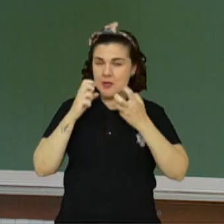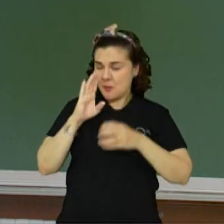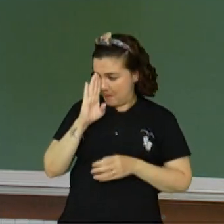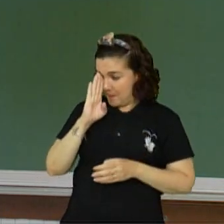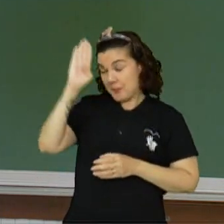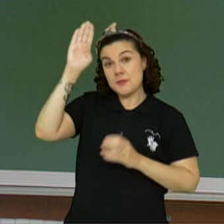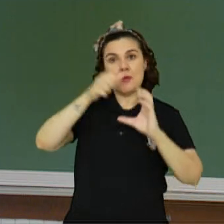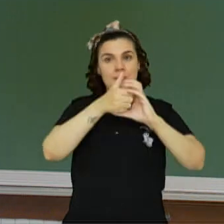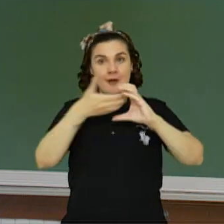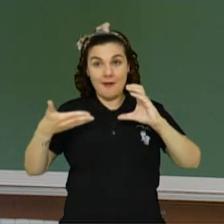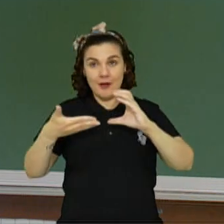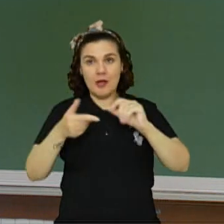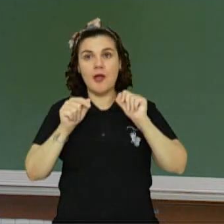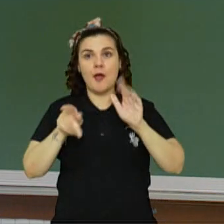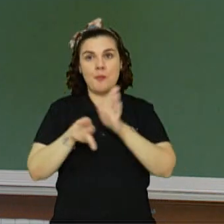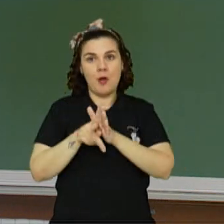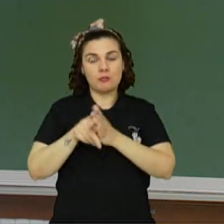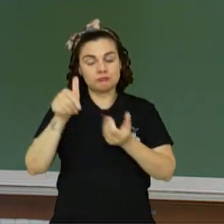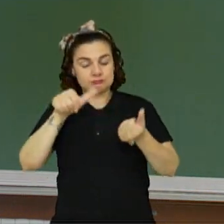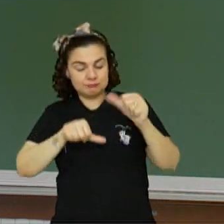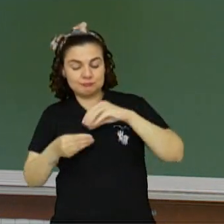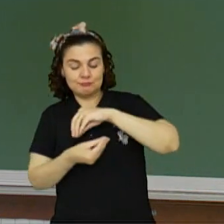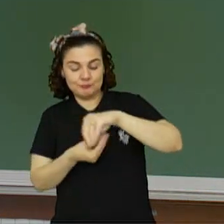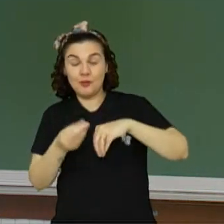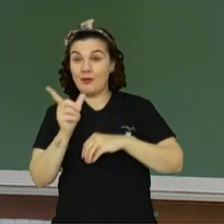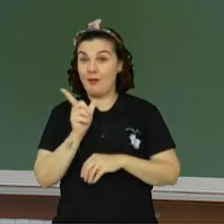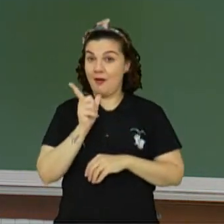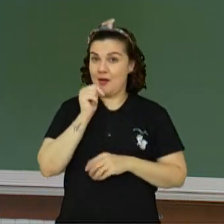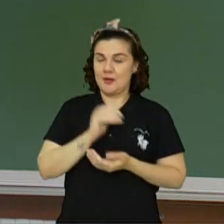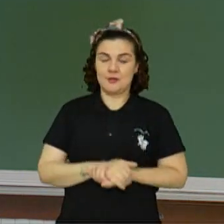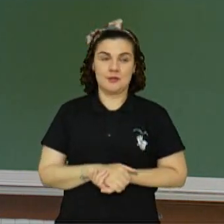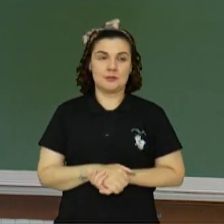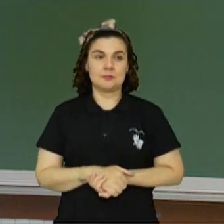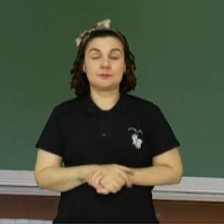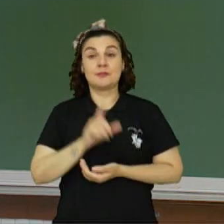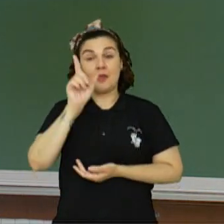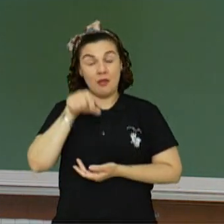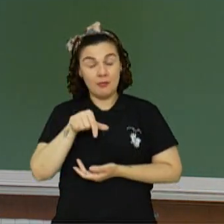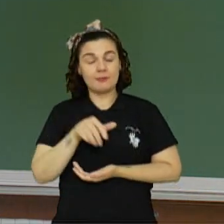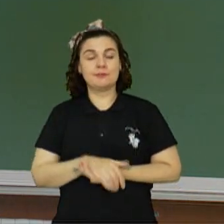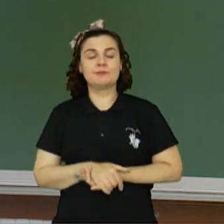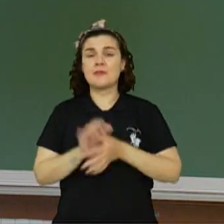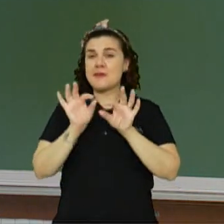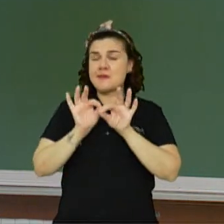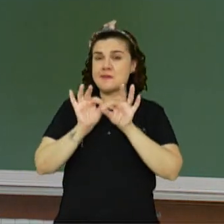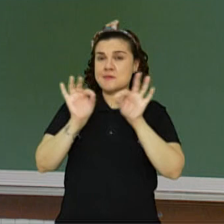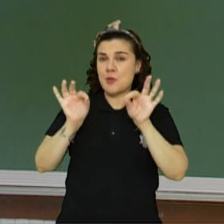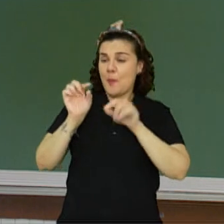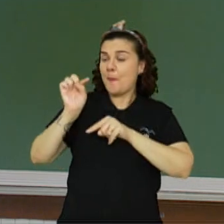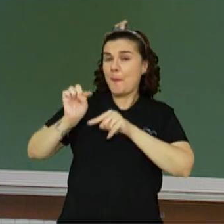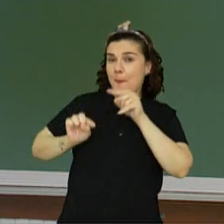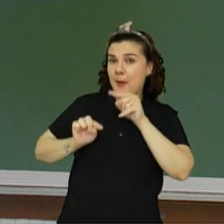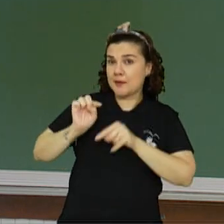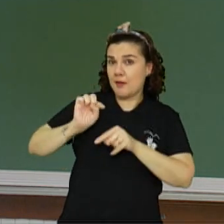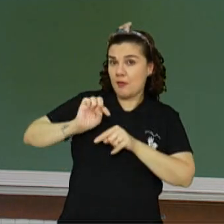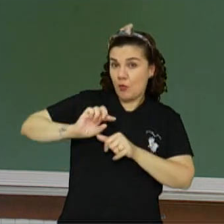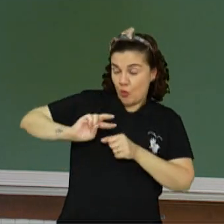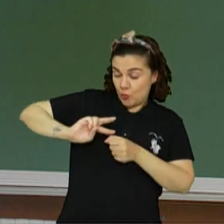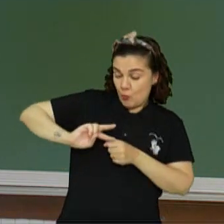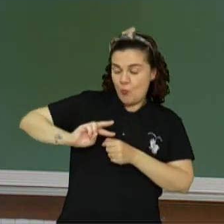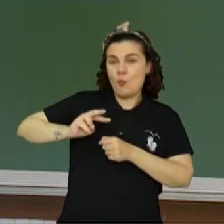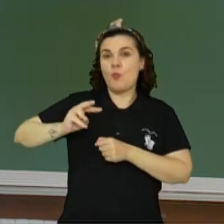característica que dá essa composição à água. Vejam, é uma das poucas matérias que, ao passar para o